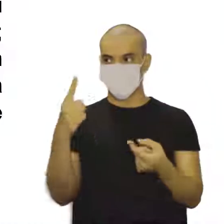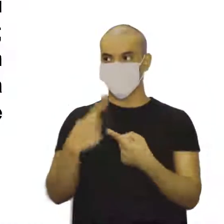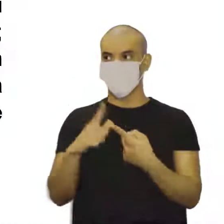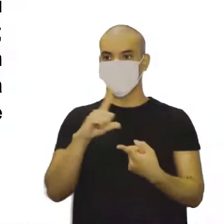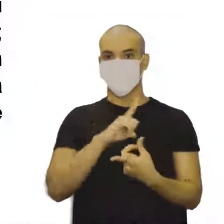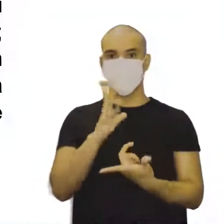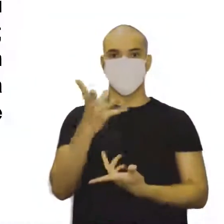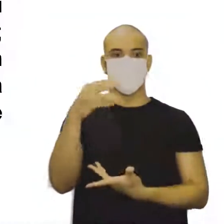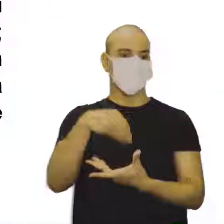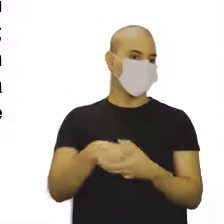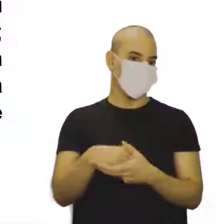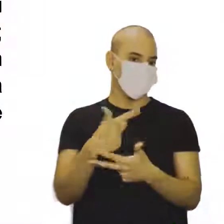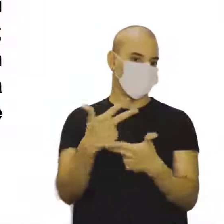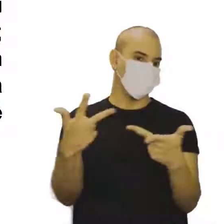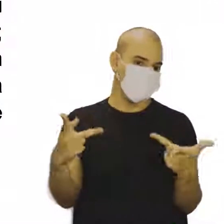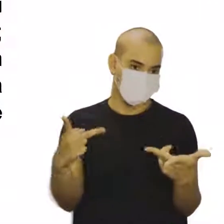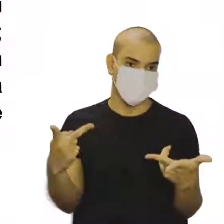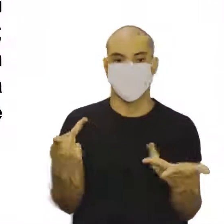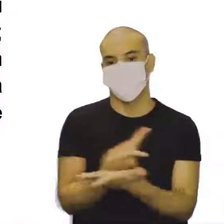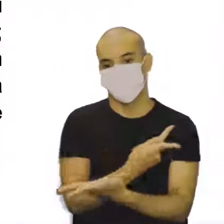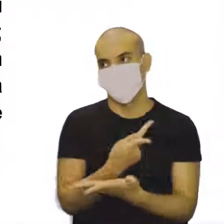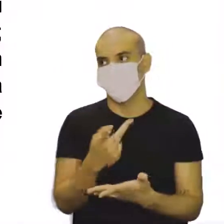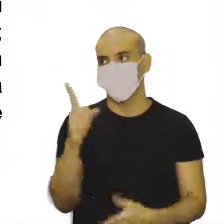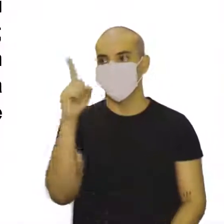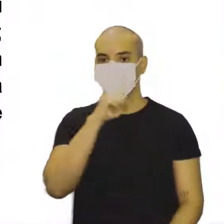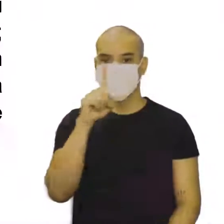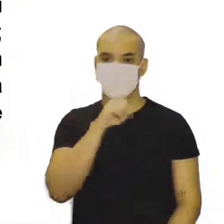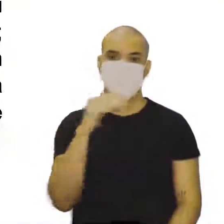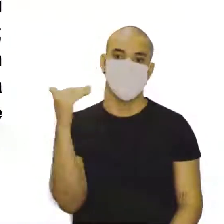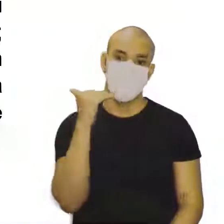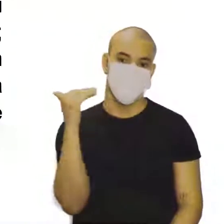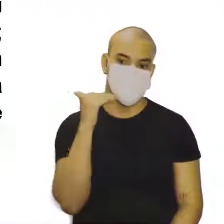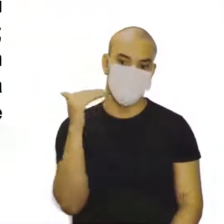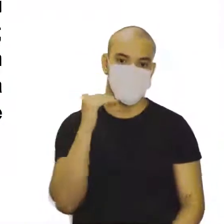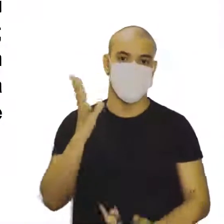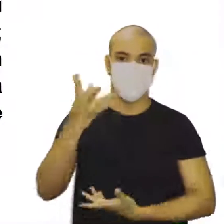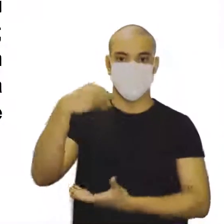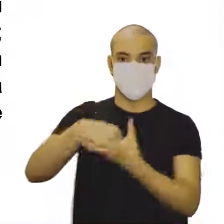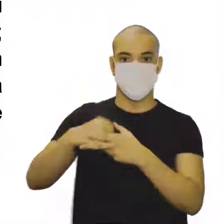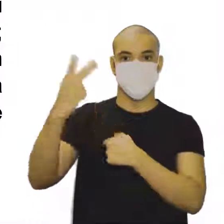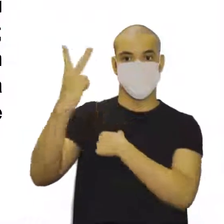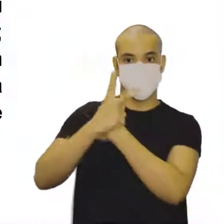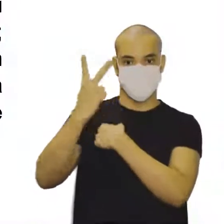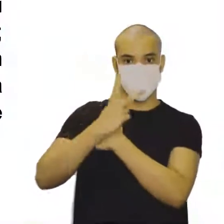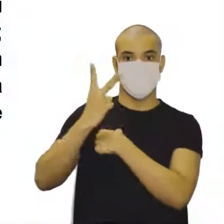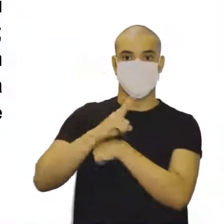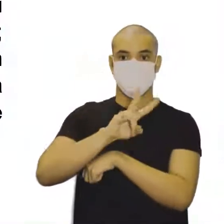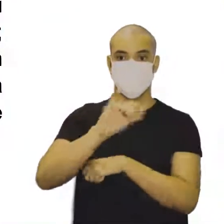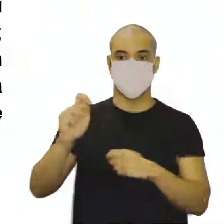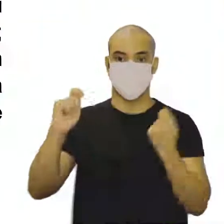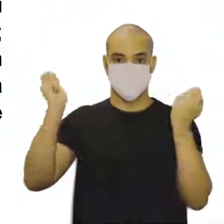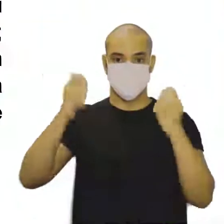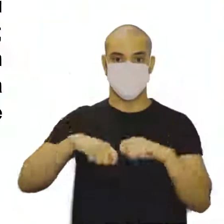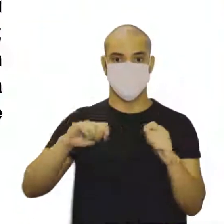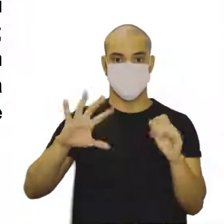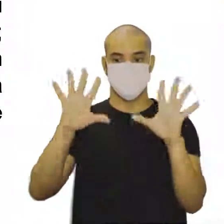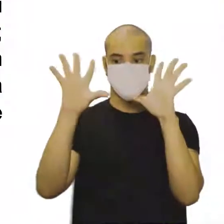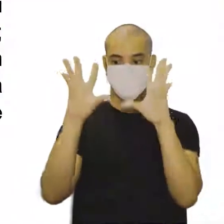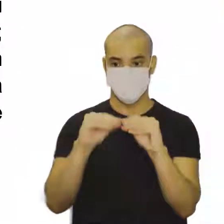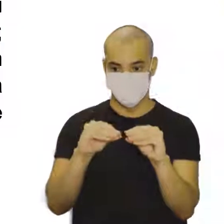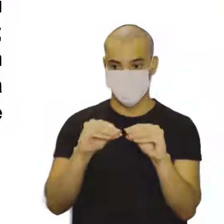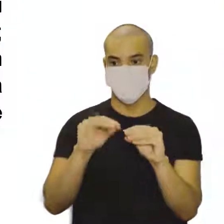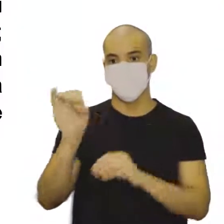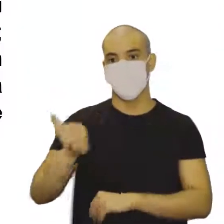lá algo dentro do meu sistema que está com a potência defeituosa, o sistema de proteção está para isso, está para desligar.